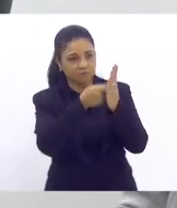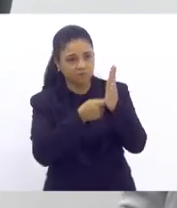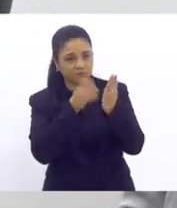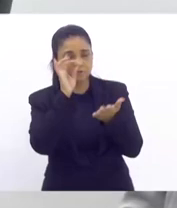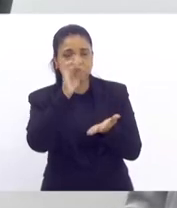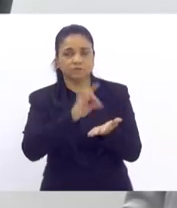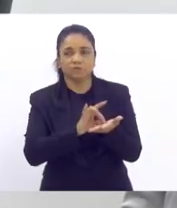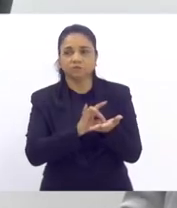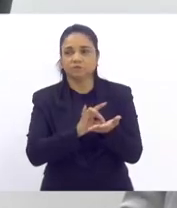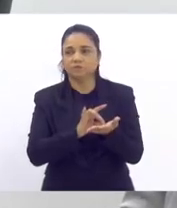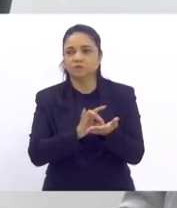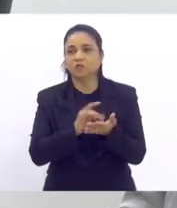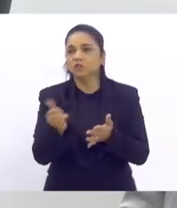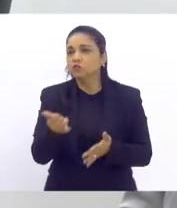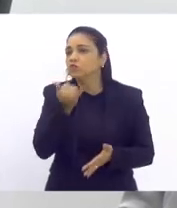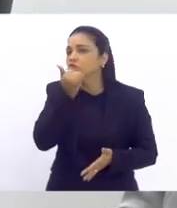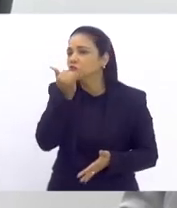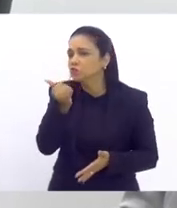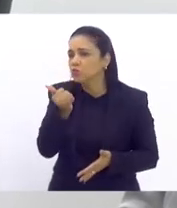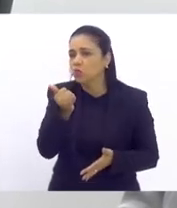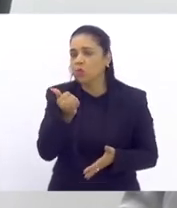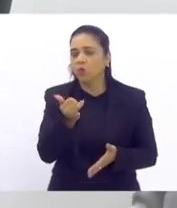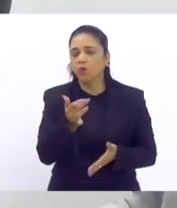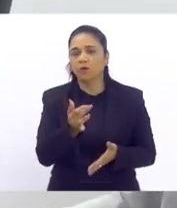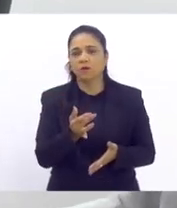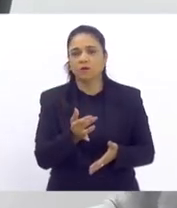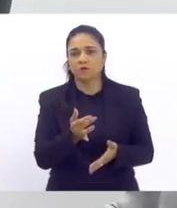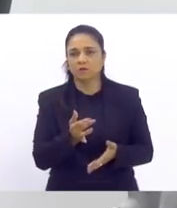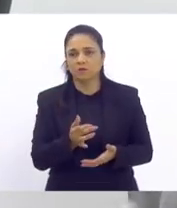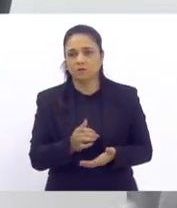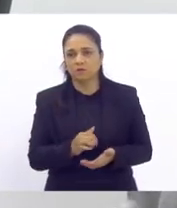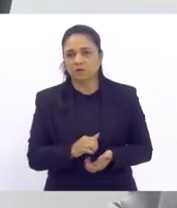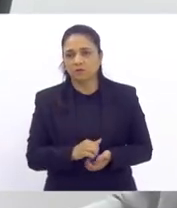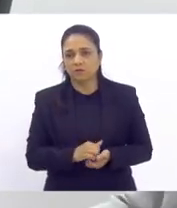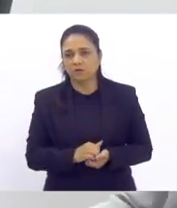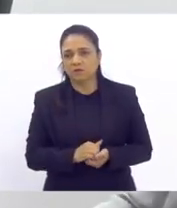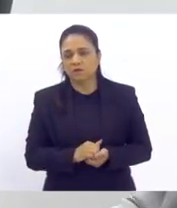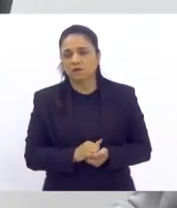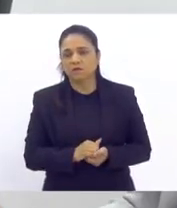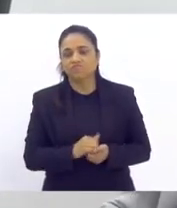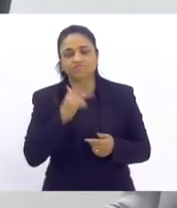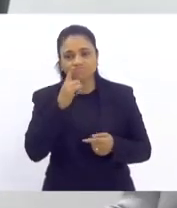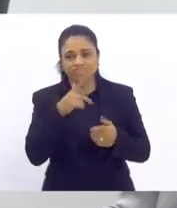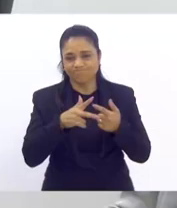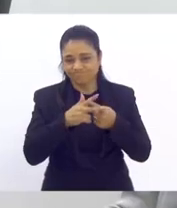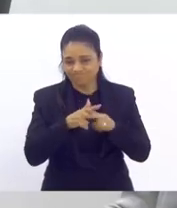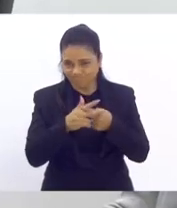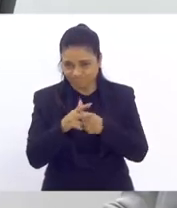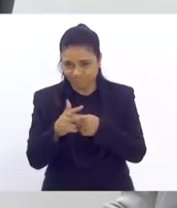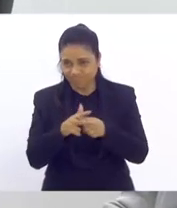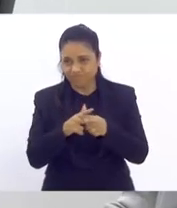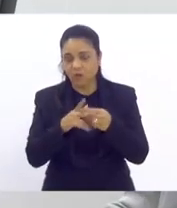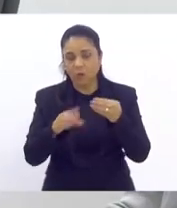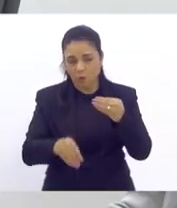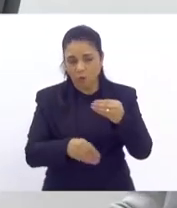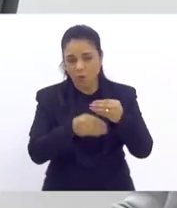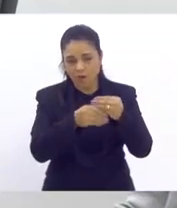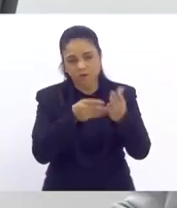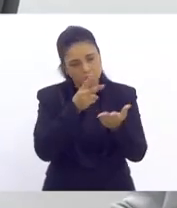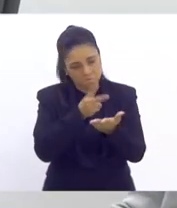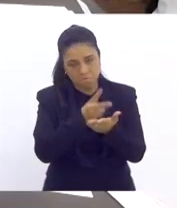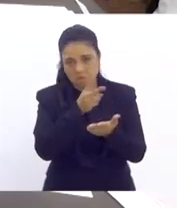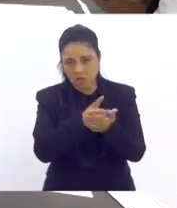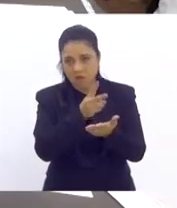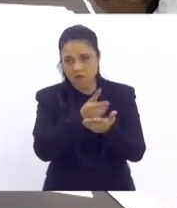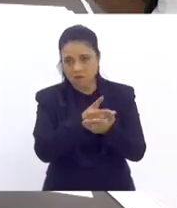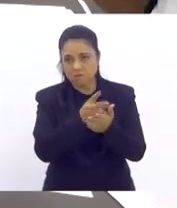peço desculpa vossa excelência de fato fazer essa pequena correção eu parecia continua o mesmo Deputado minc